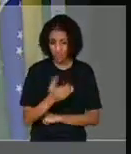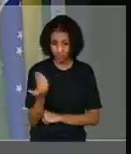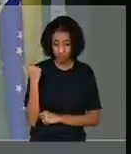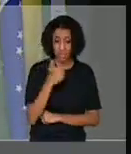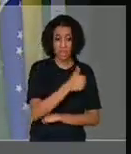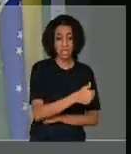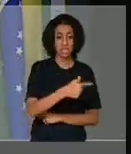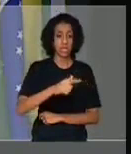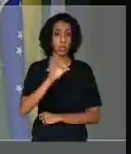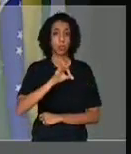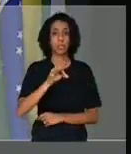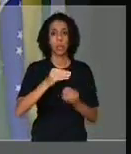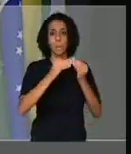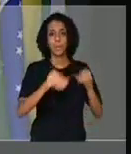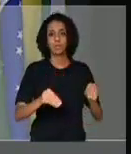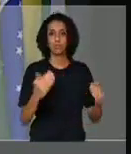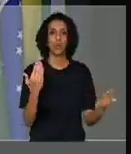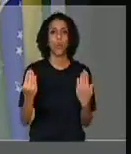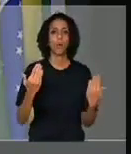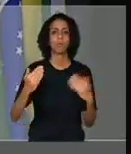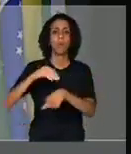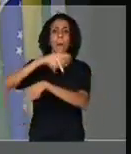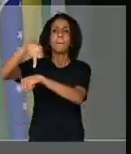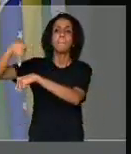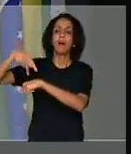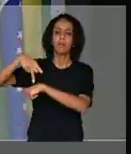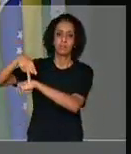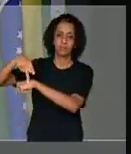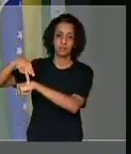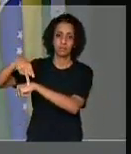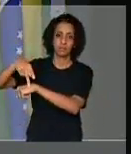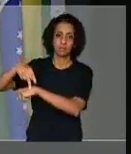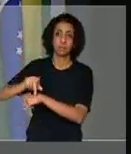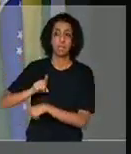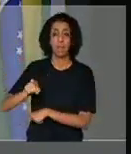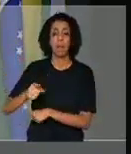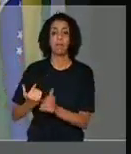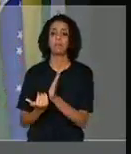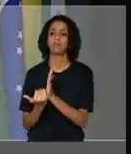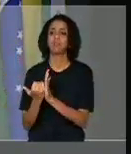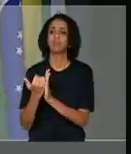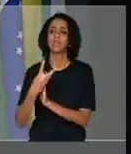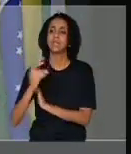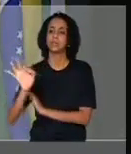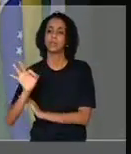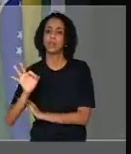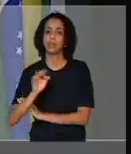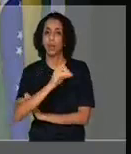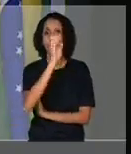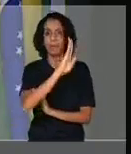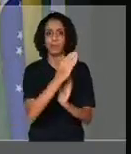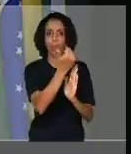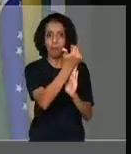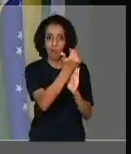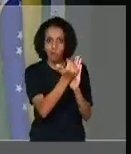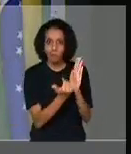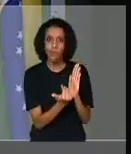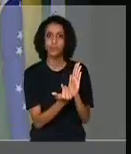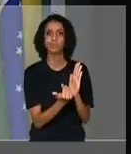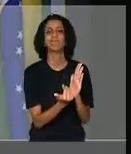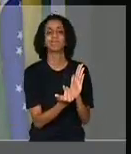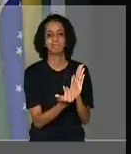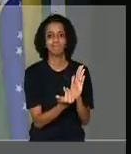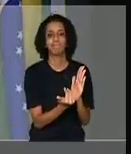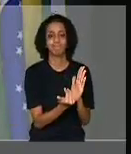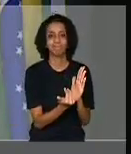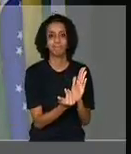com relação aos demais países do mundo. Os demais países do mundo, na média, vêm crescendo a 3% e o Brasil regrediu. Deixou